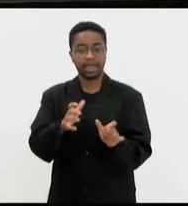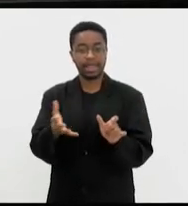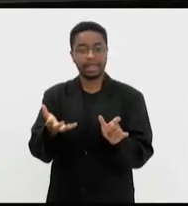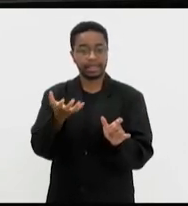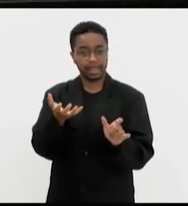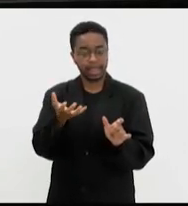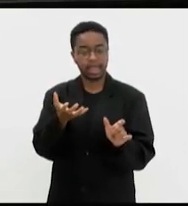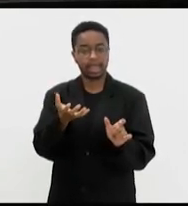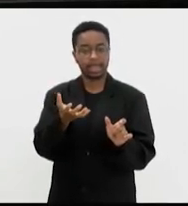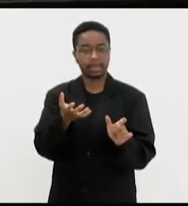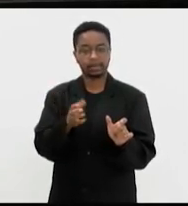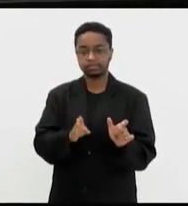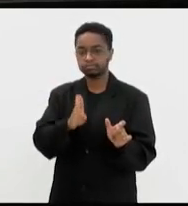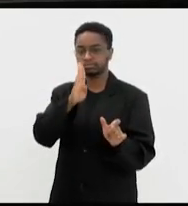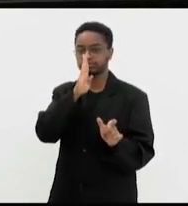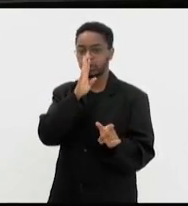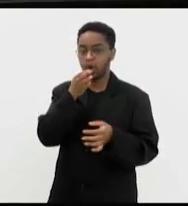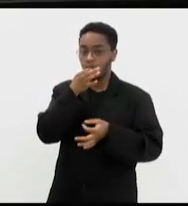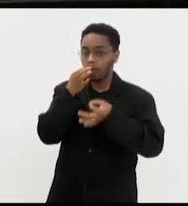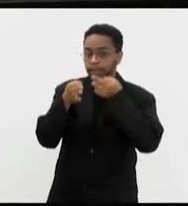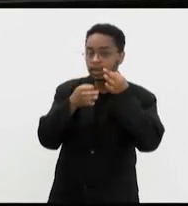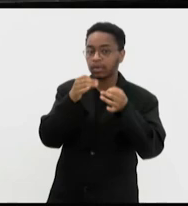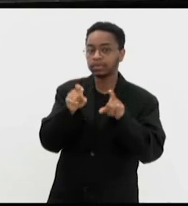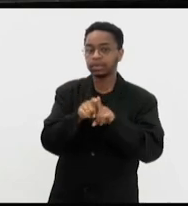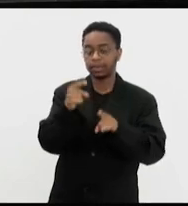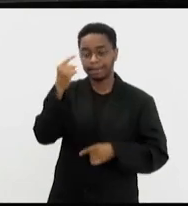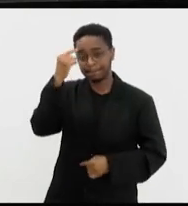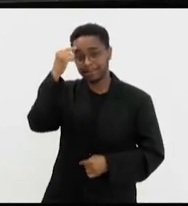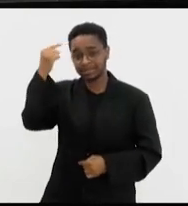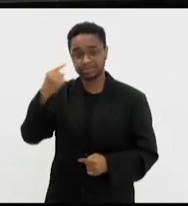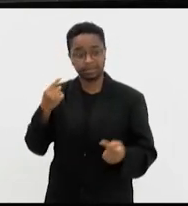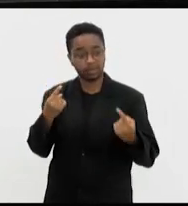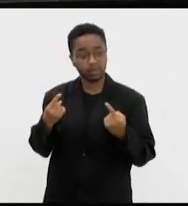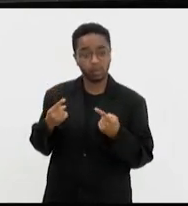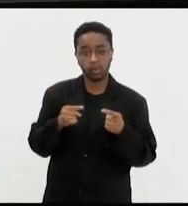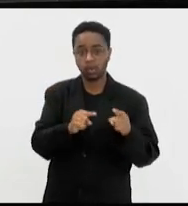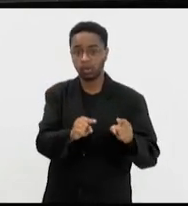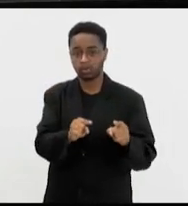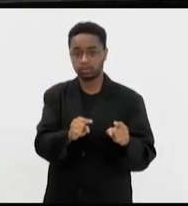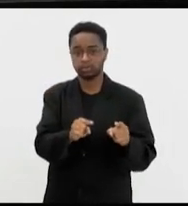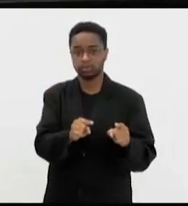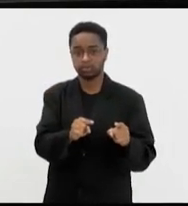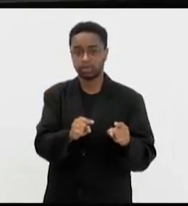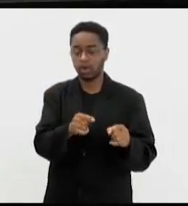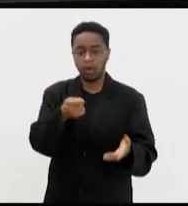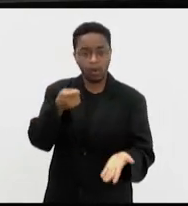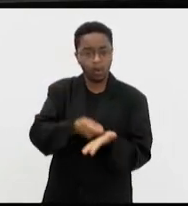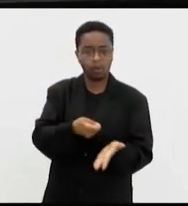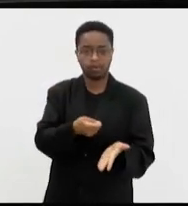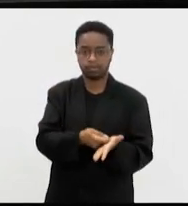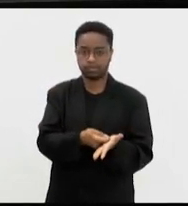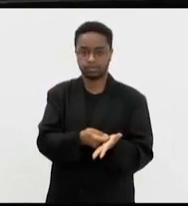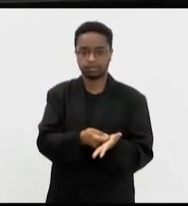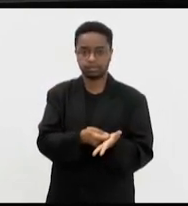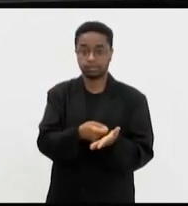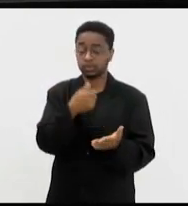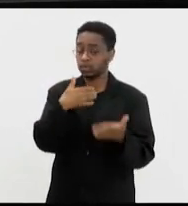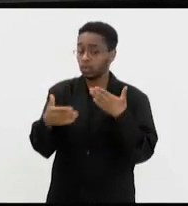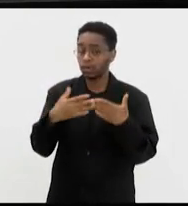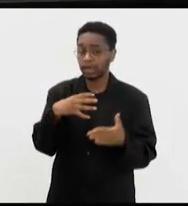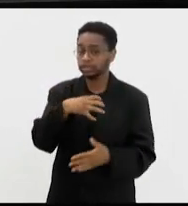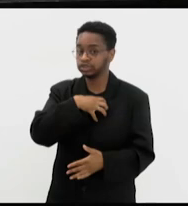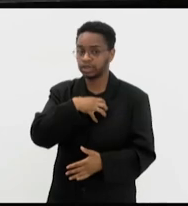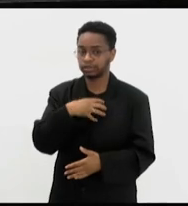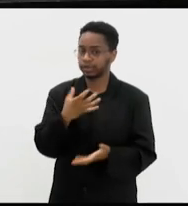silenciar opiniões e pensamentos contrários a forceps de qualquer